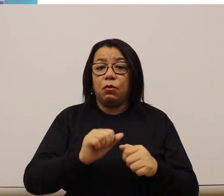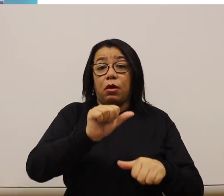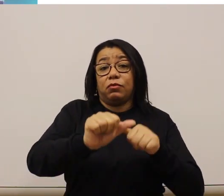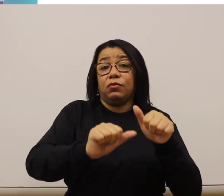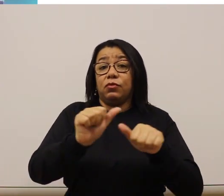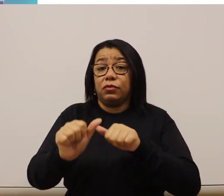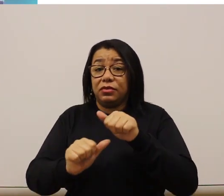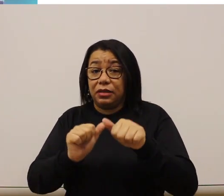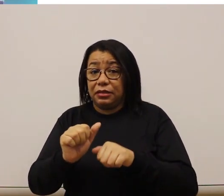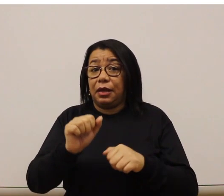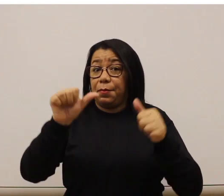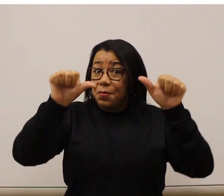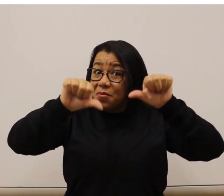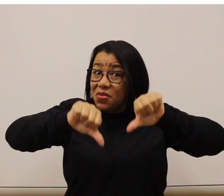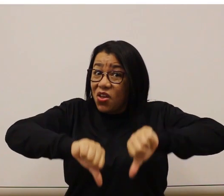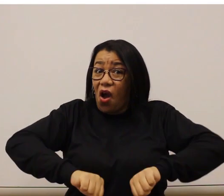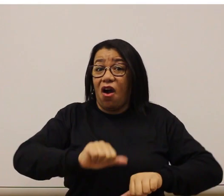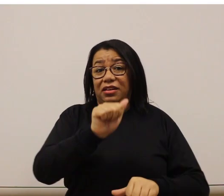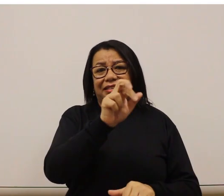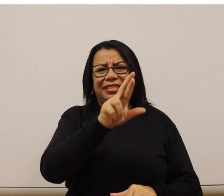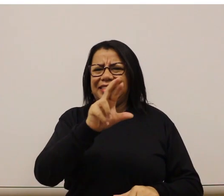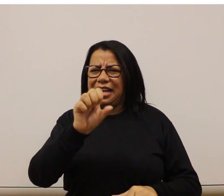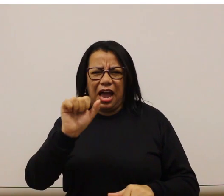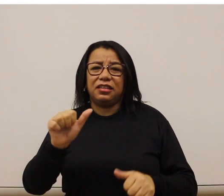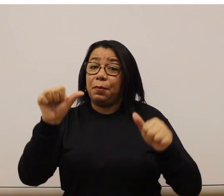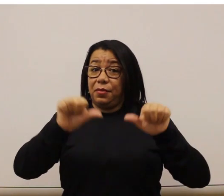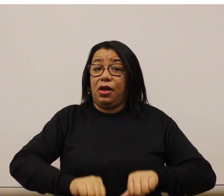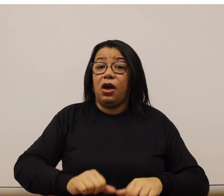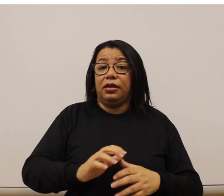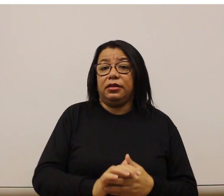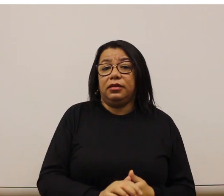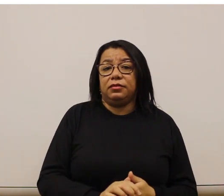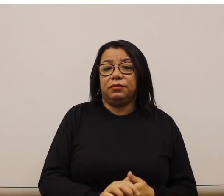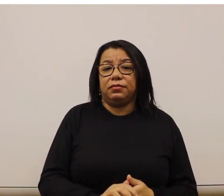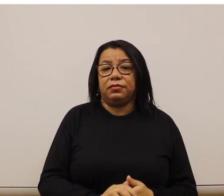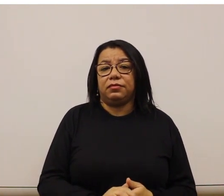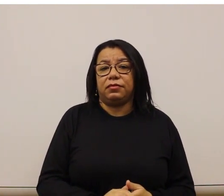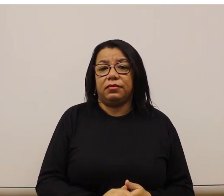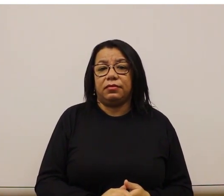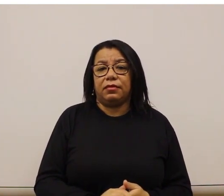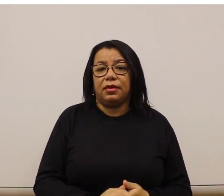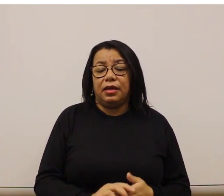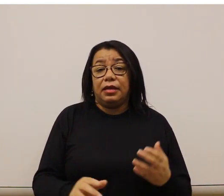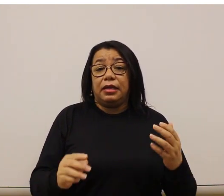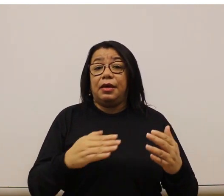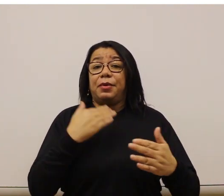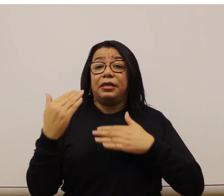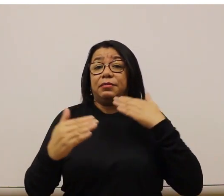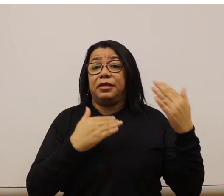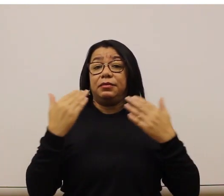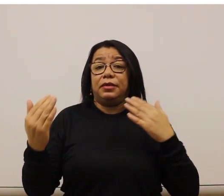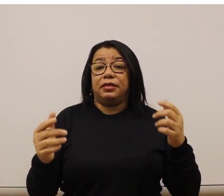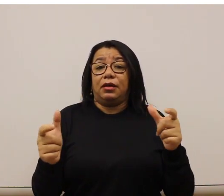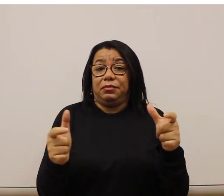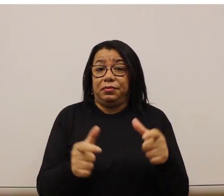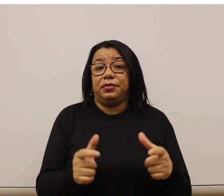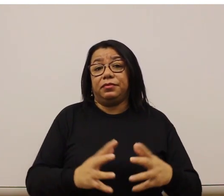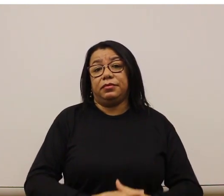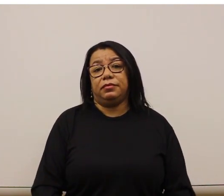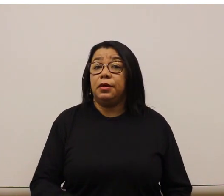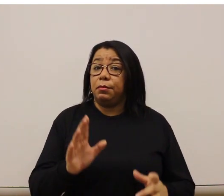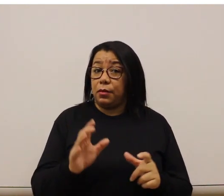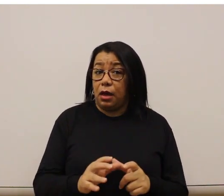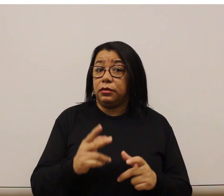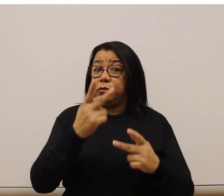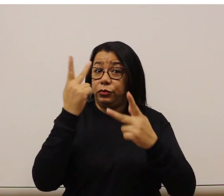uma transmissibilidade maior que o SARS e o MERS, e a taxa de letalidade menor, o que não deixa de gerar números